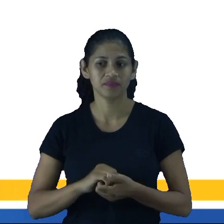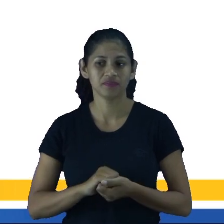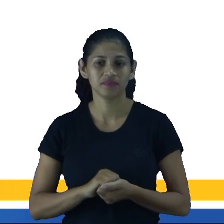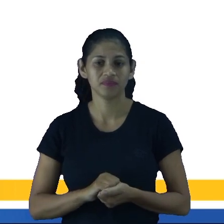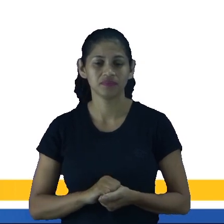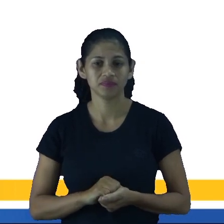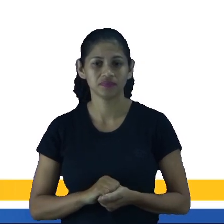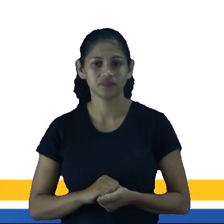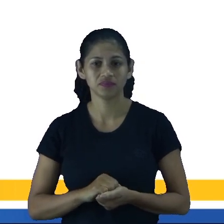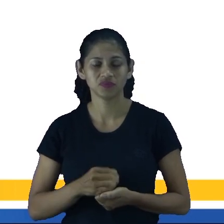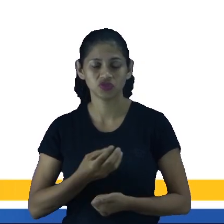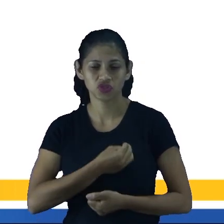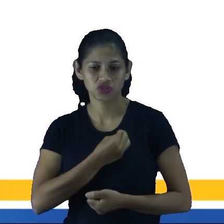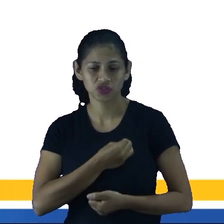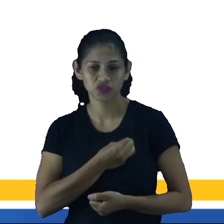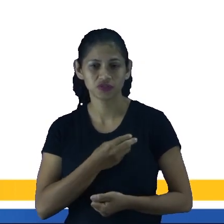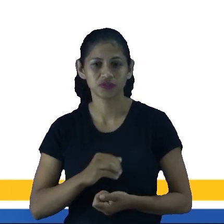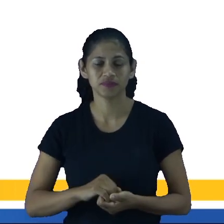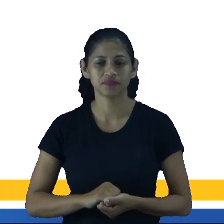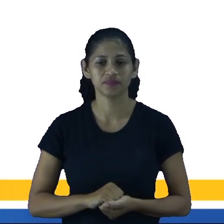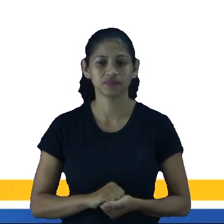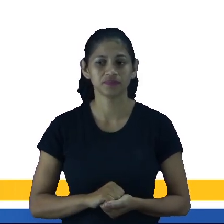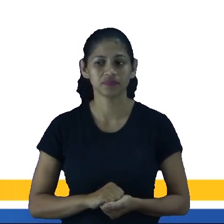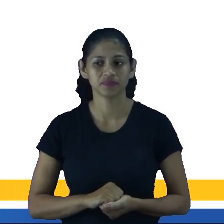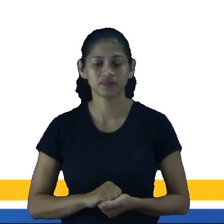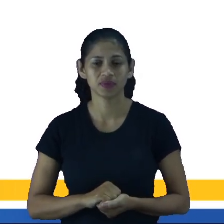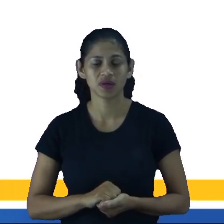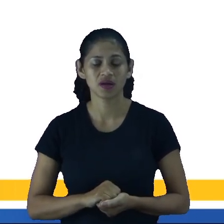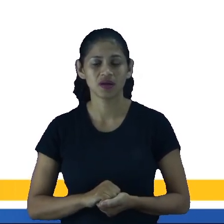né? Há, existe uma maçã.